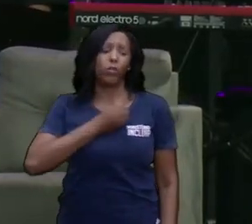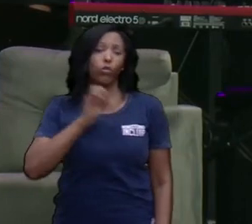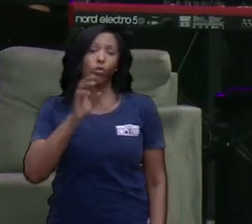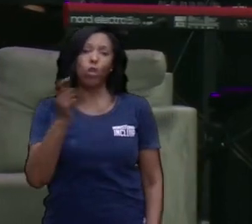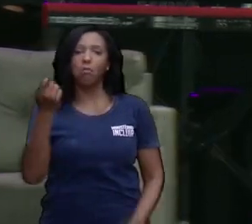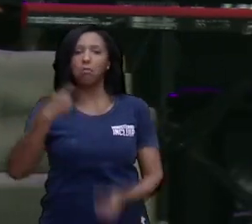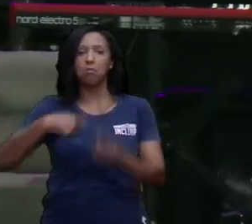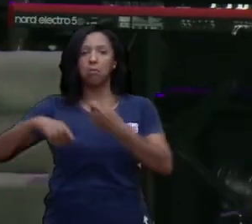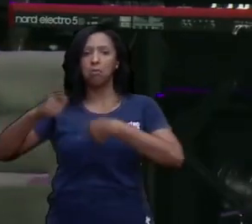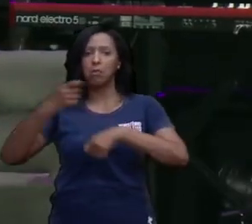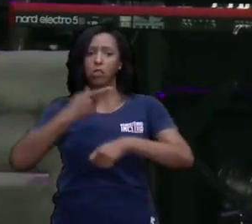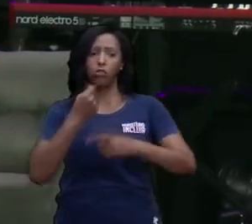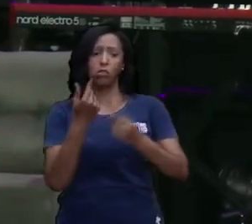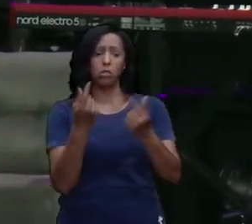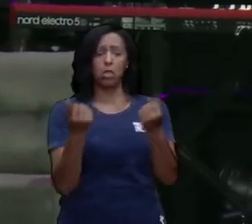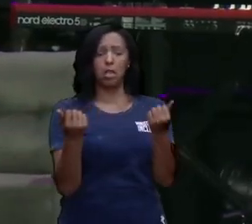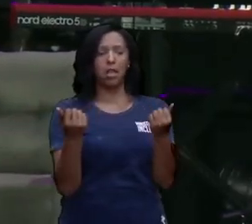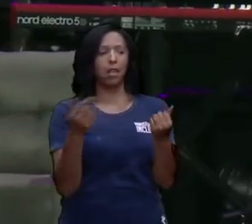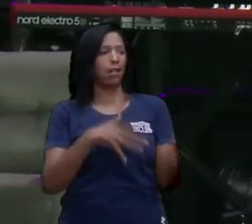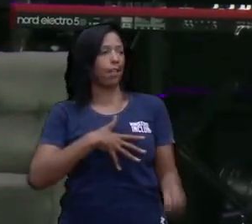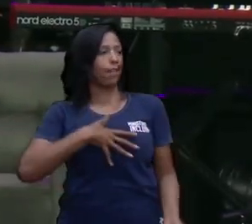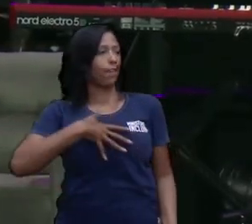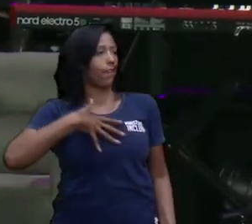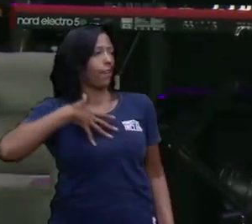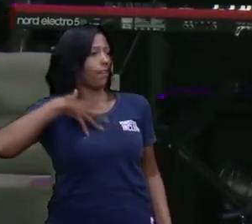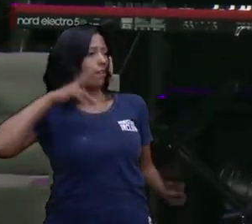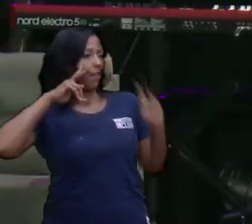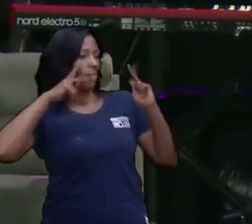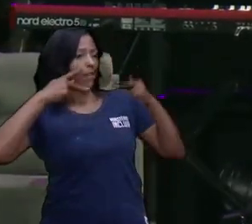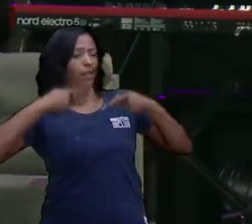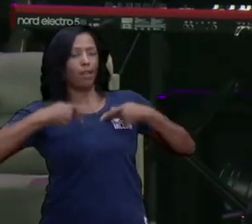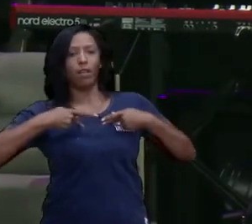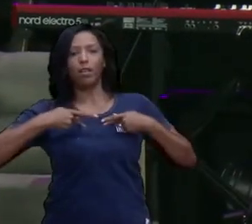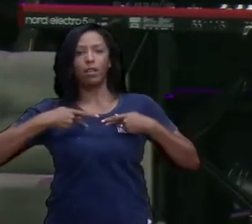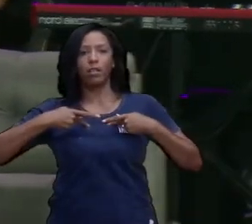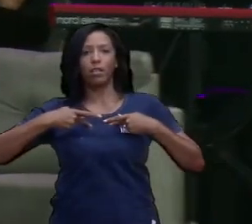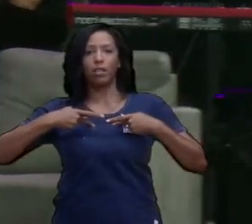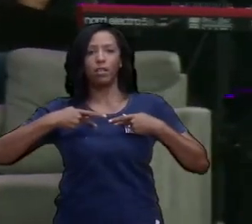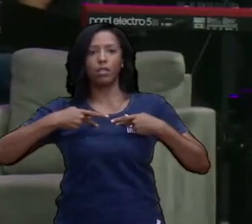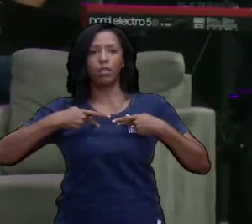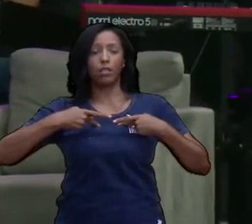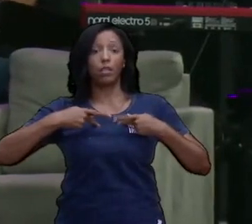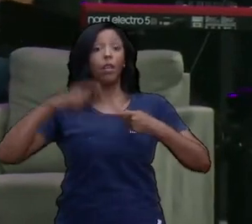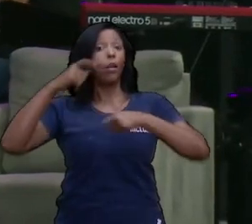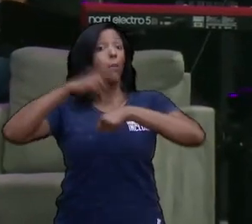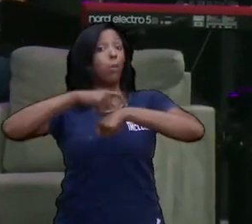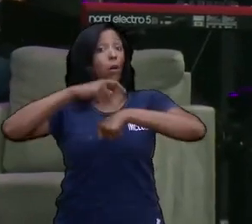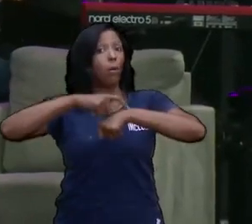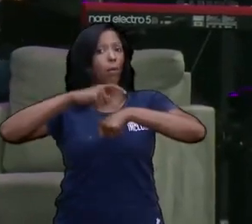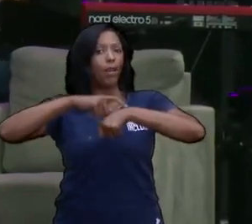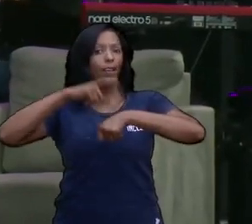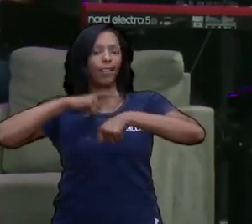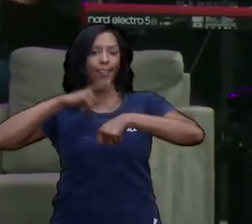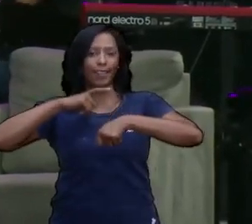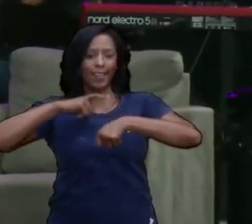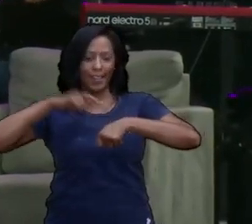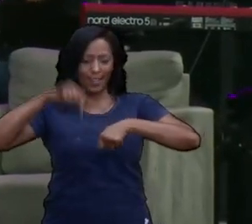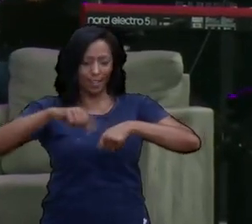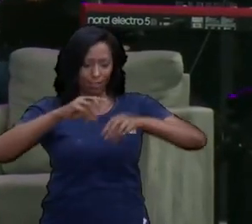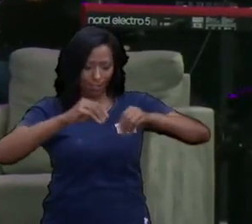para o seu dinheiro para os seus prazeres E aí e na hora que as minhocas tô esperando a